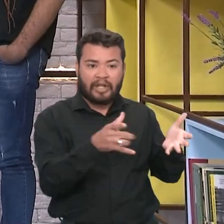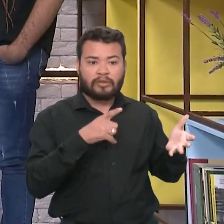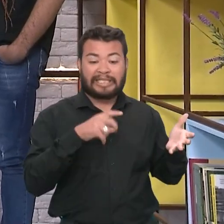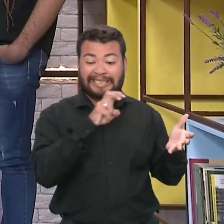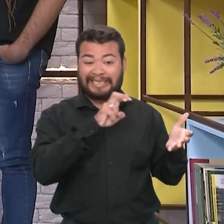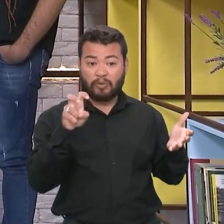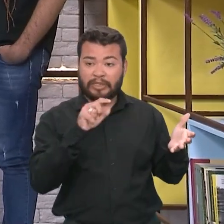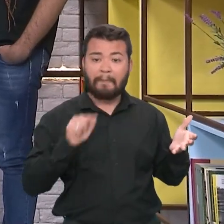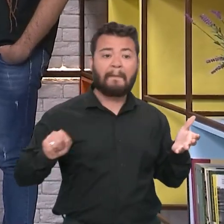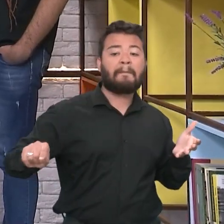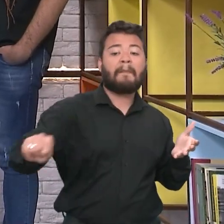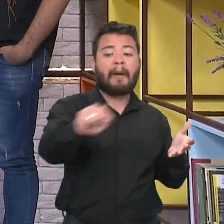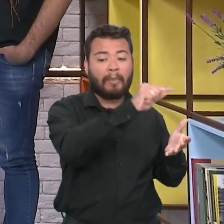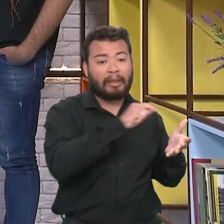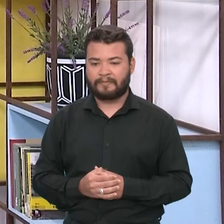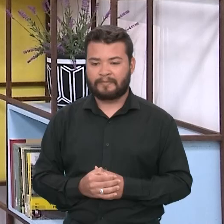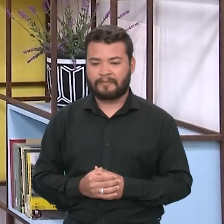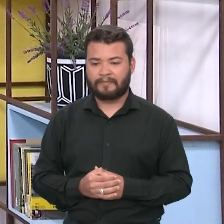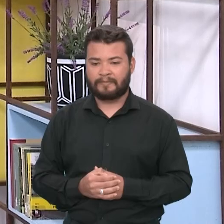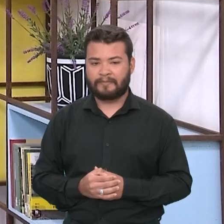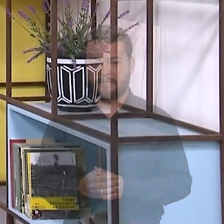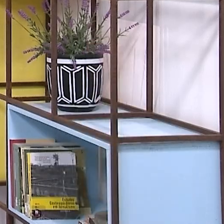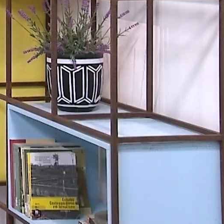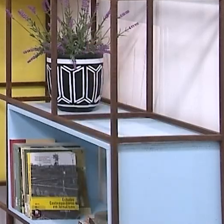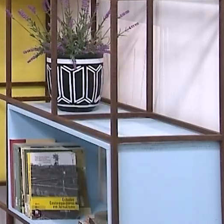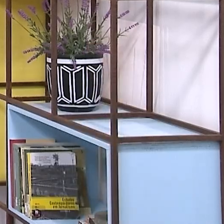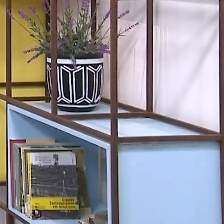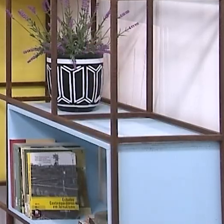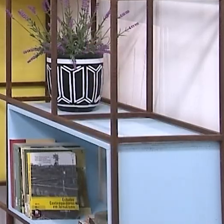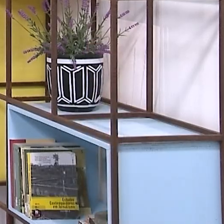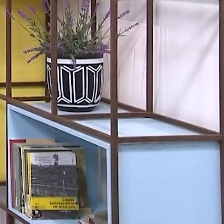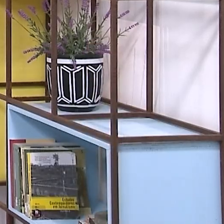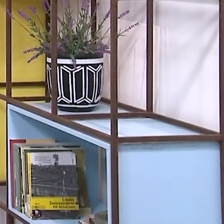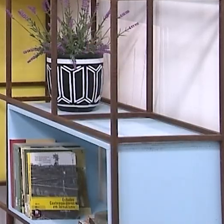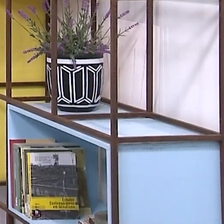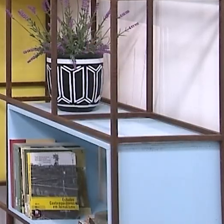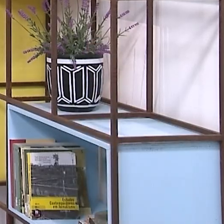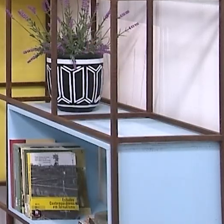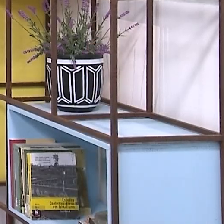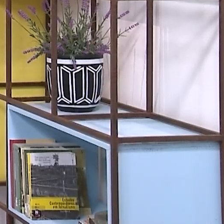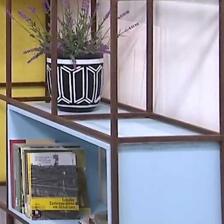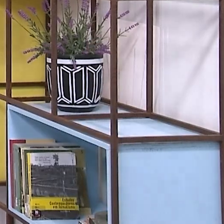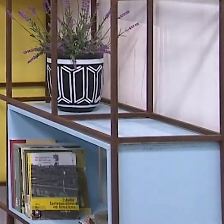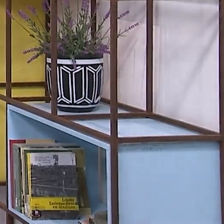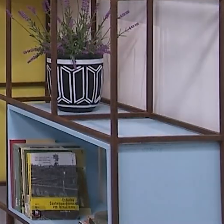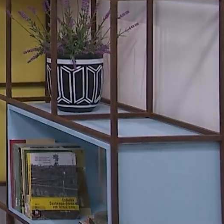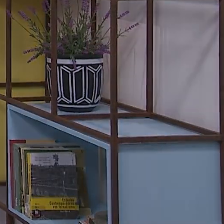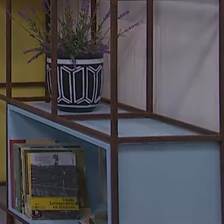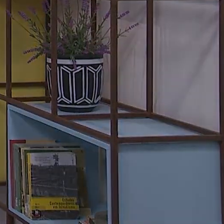detalhe, essas oficinas que eu falei, todas são gratuitas. Então você que é de Pirenópolis ou pode ir a